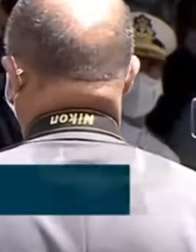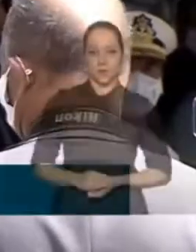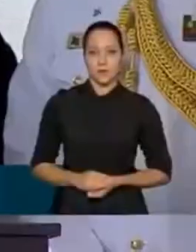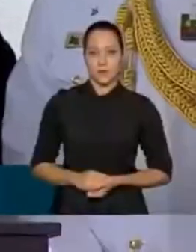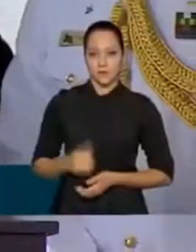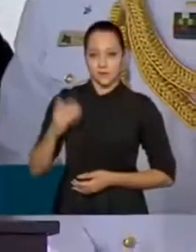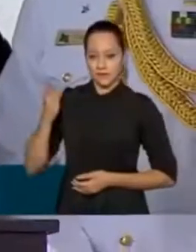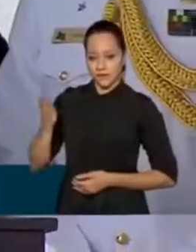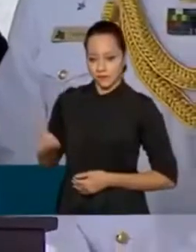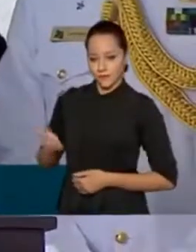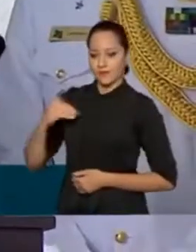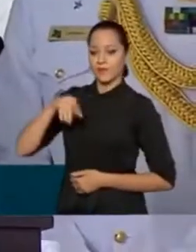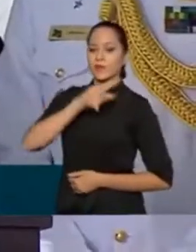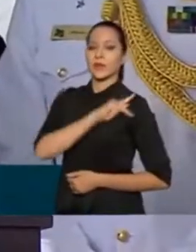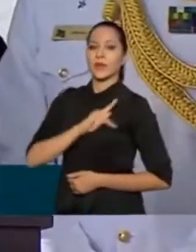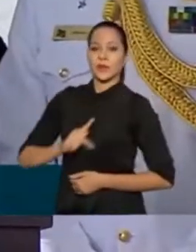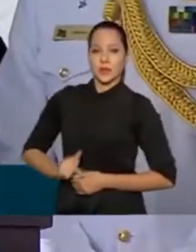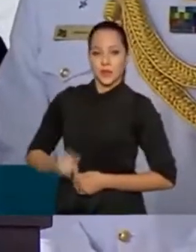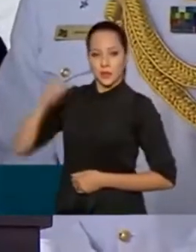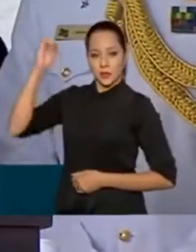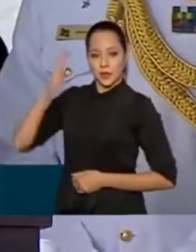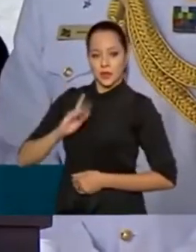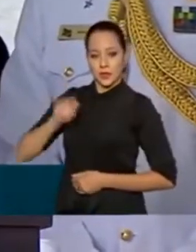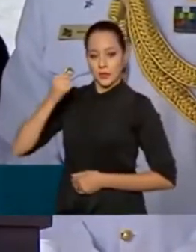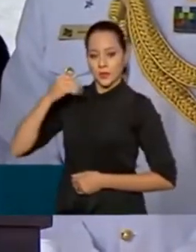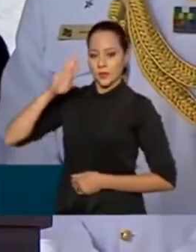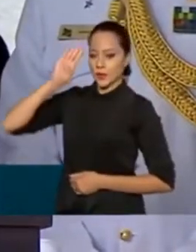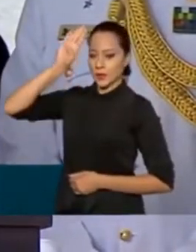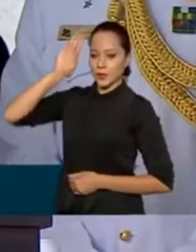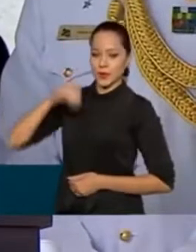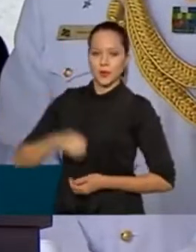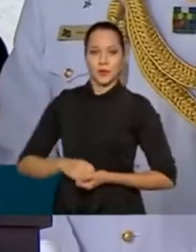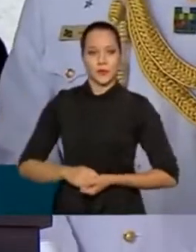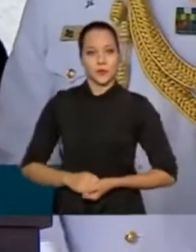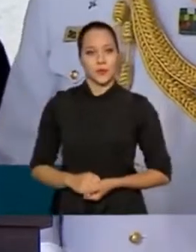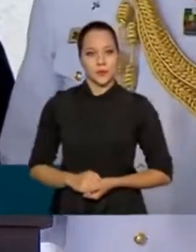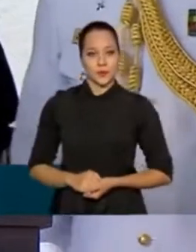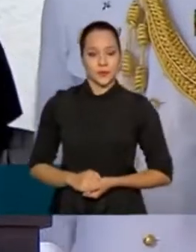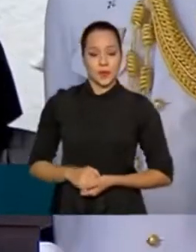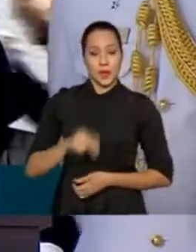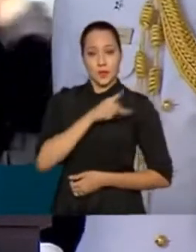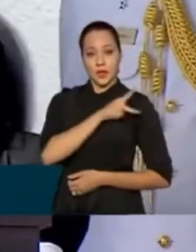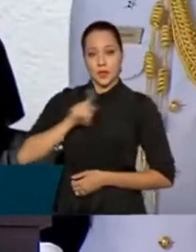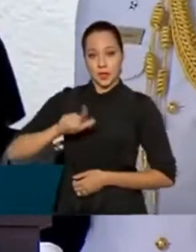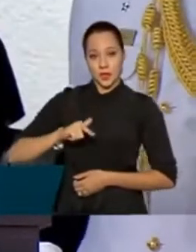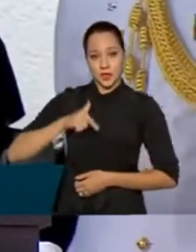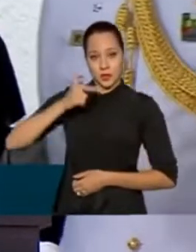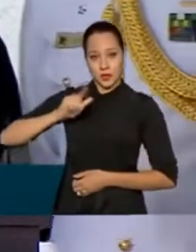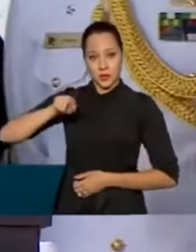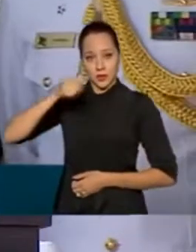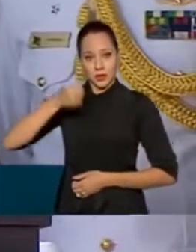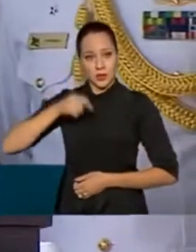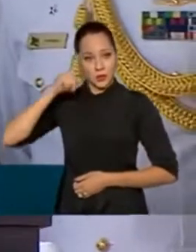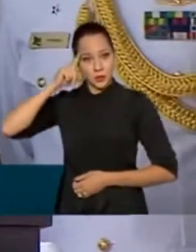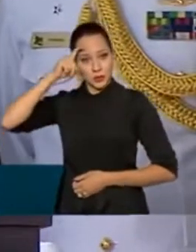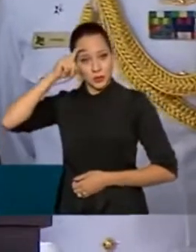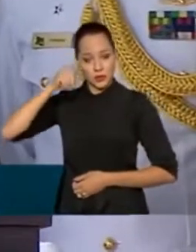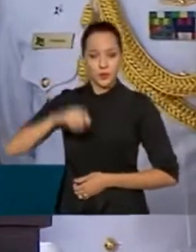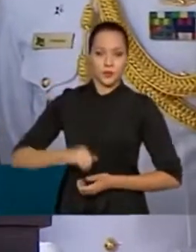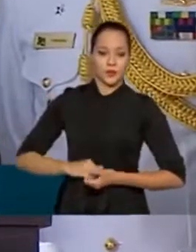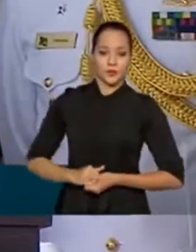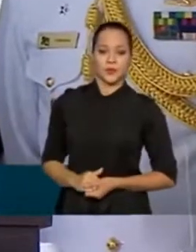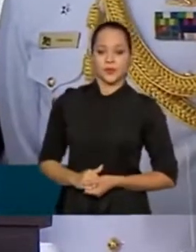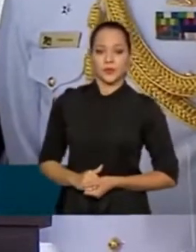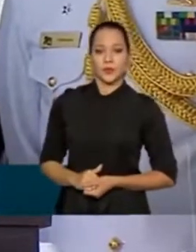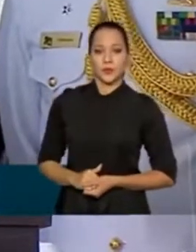Senhor Presidente da República, Jair Messias Bolsonaro, senhor Vice-Presidente da República, Antônio Milton Martins